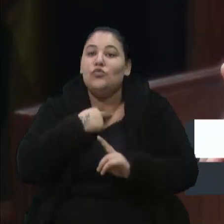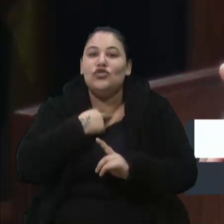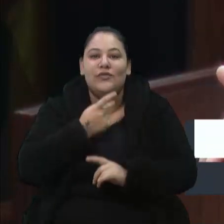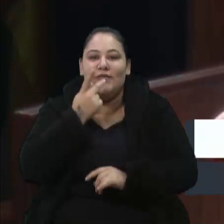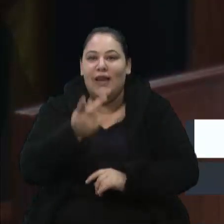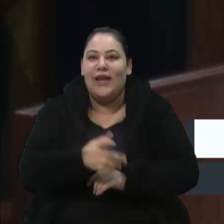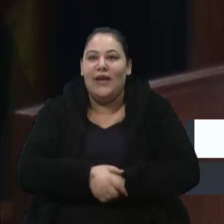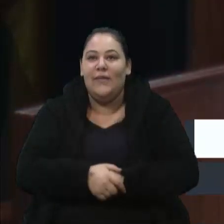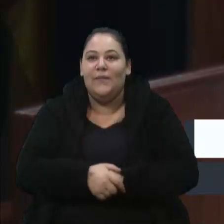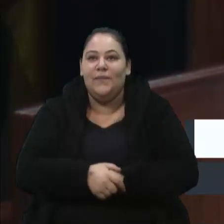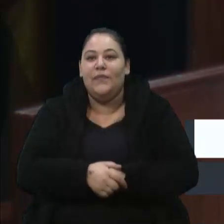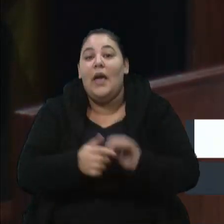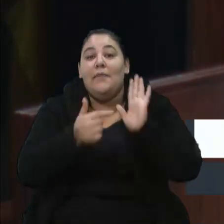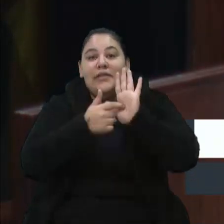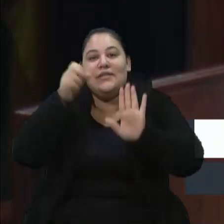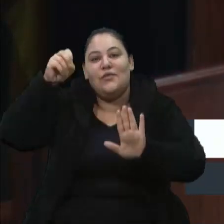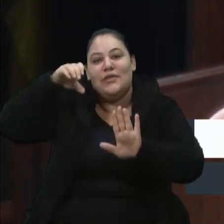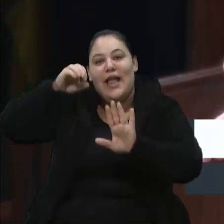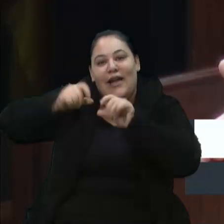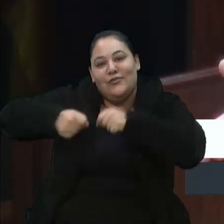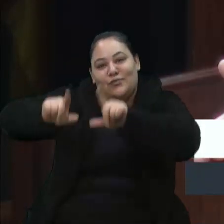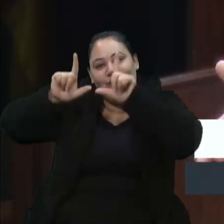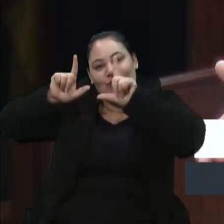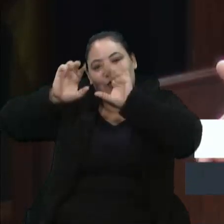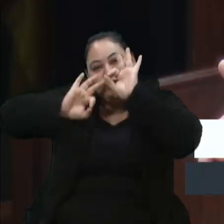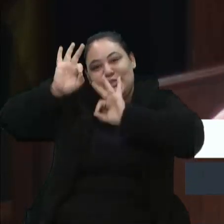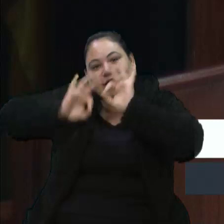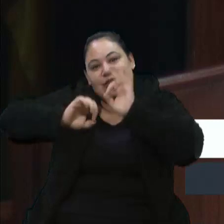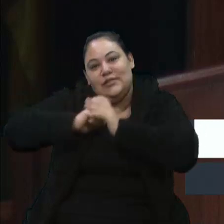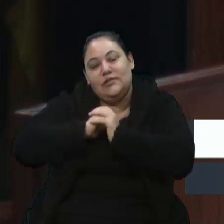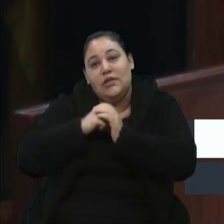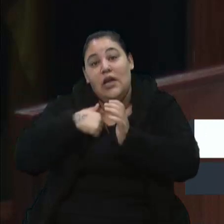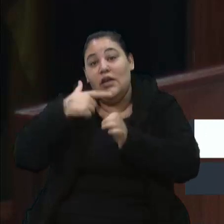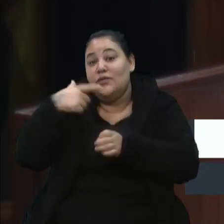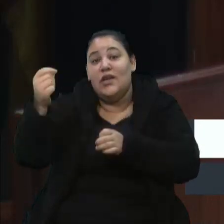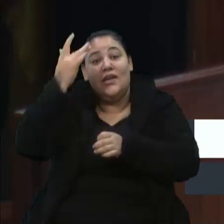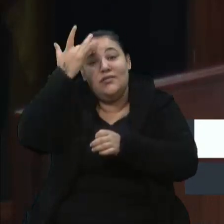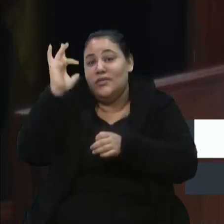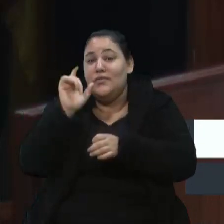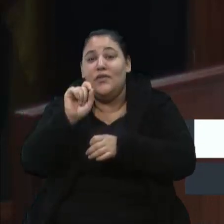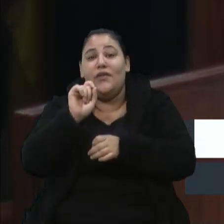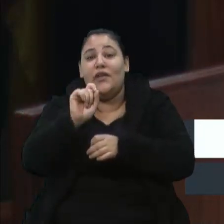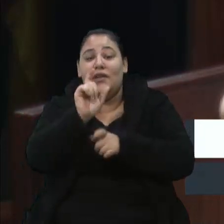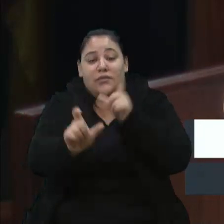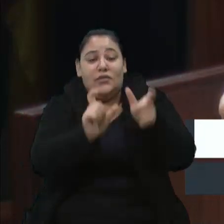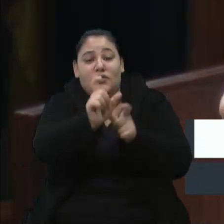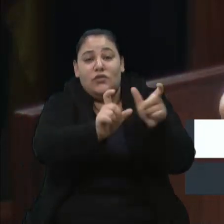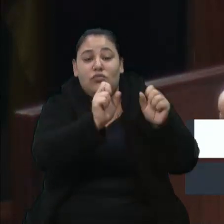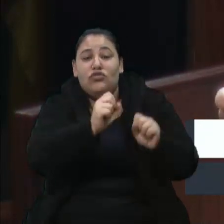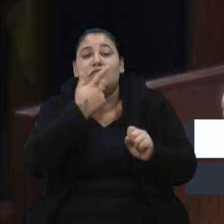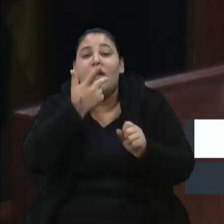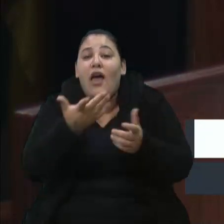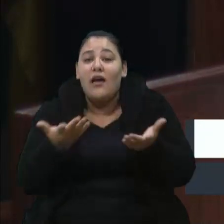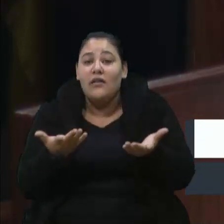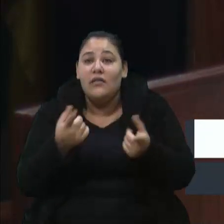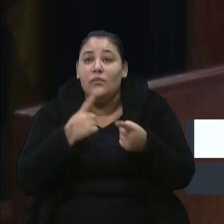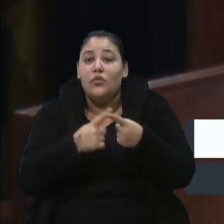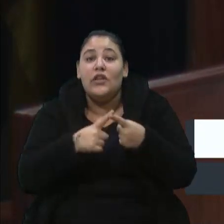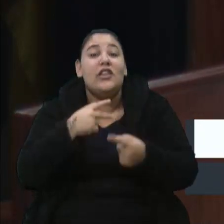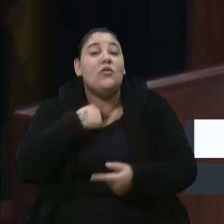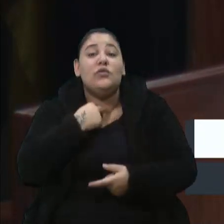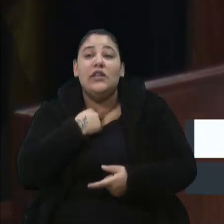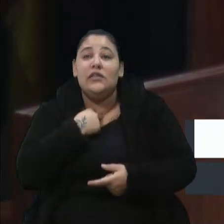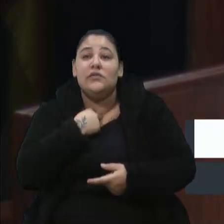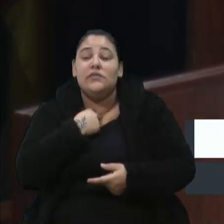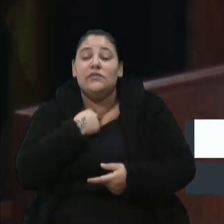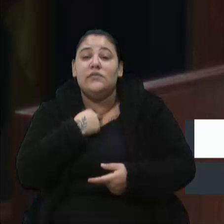apresentar os slides que eles prepararam. Eu saí de lá sem saber o que eles tinham para apresentar, porque eles não puderam. E pediram várias